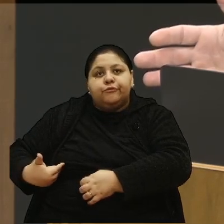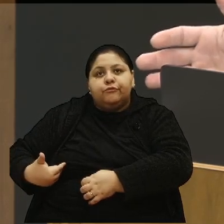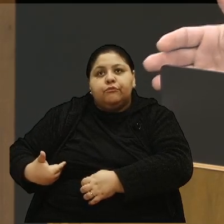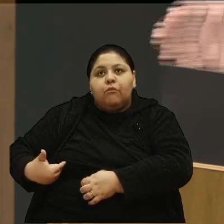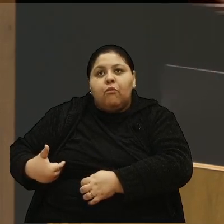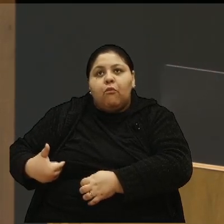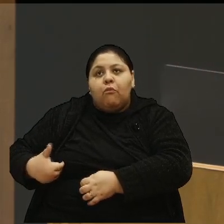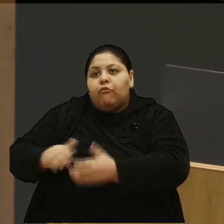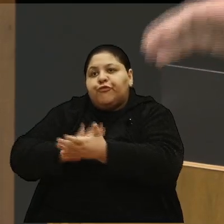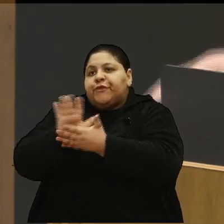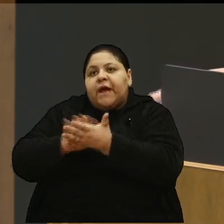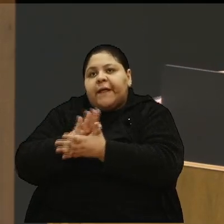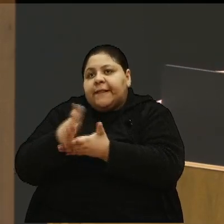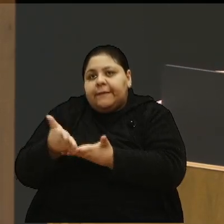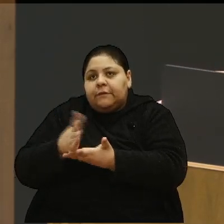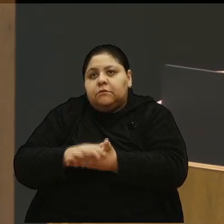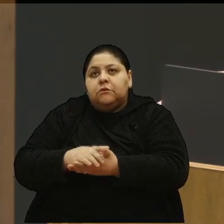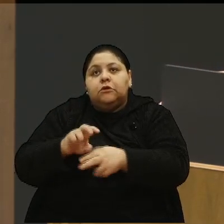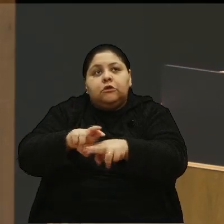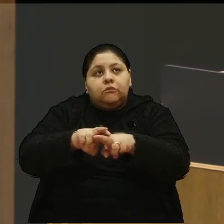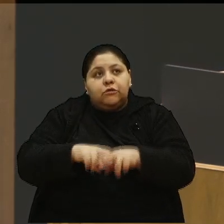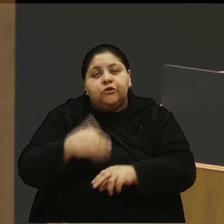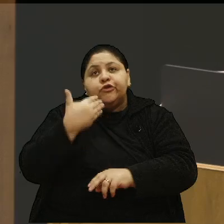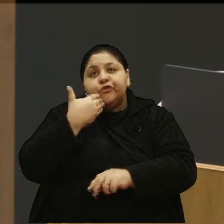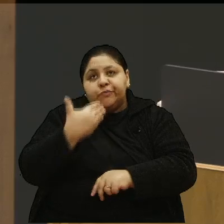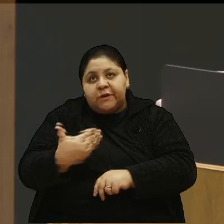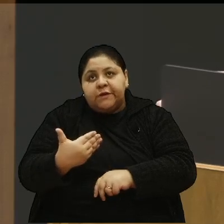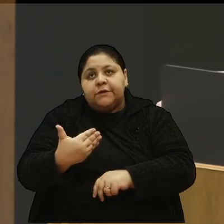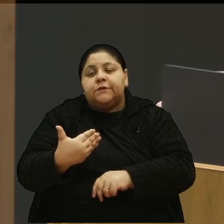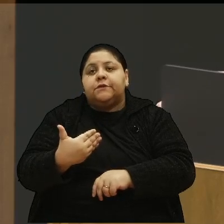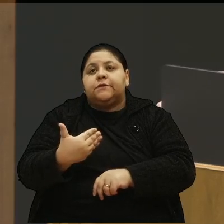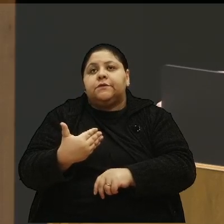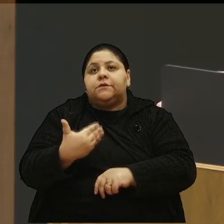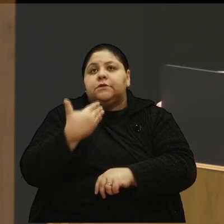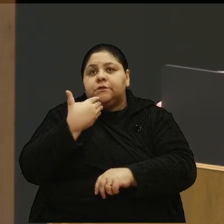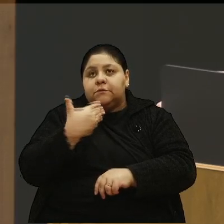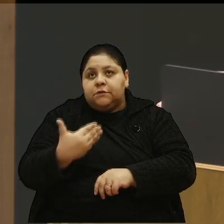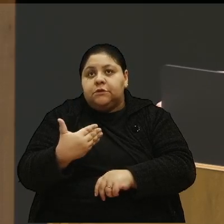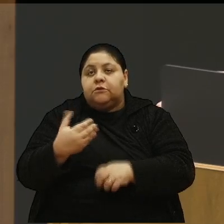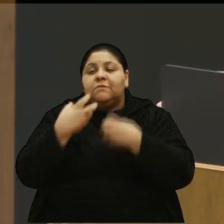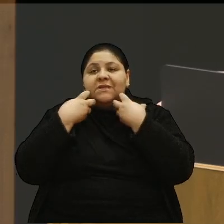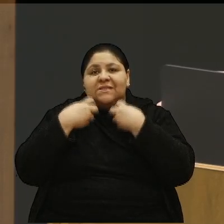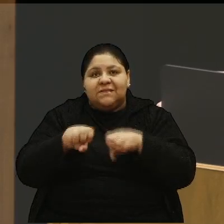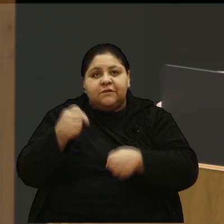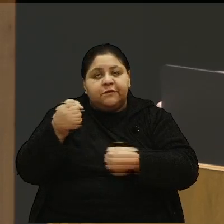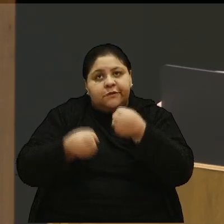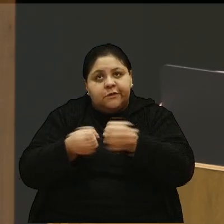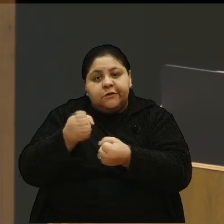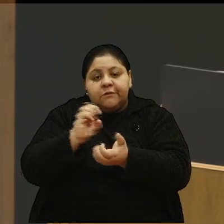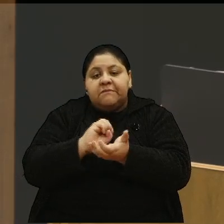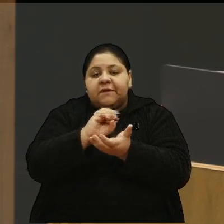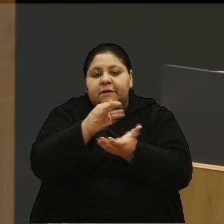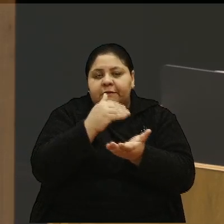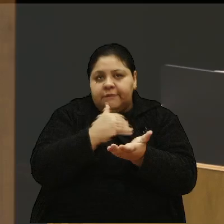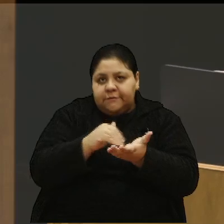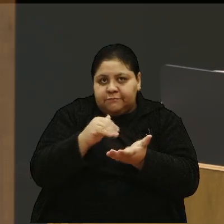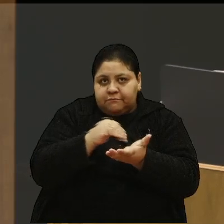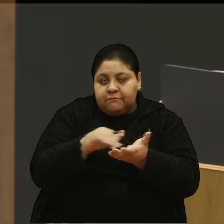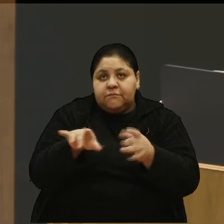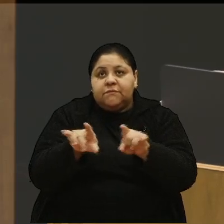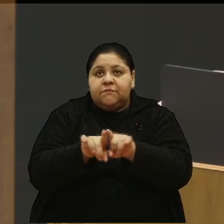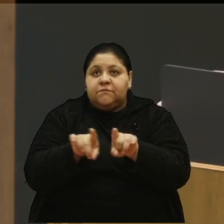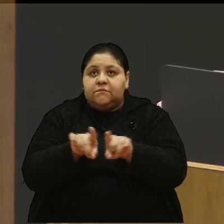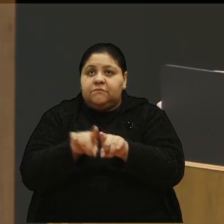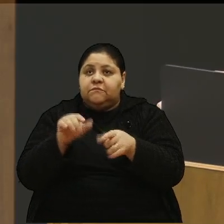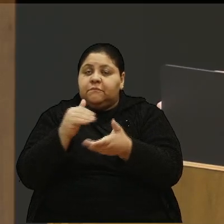Então, com isso, eu faço essa solicitação para a Secretaria de Trânsito encaminho ao secretário e também ao